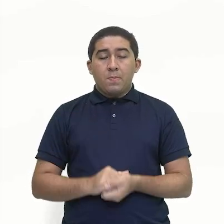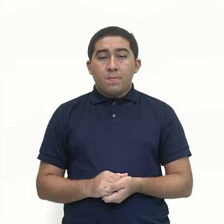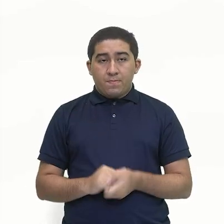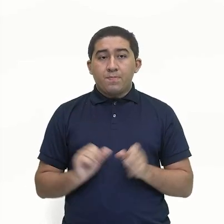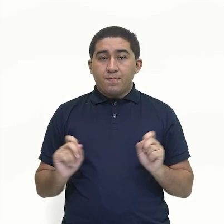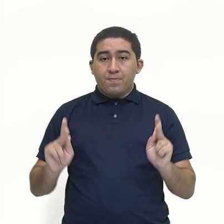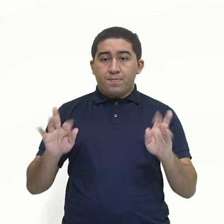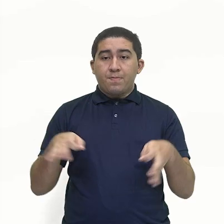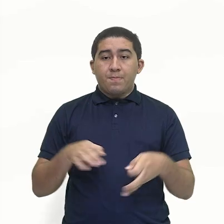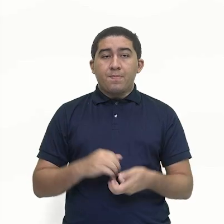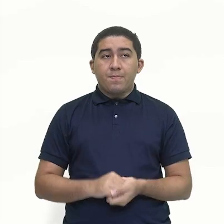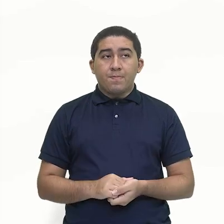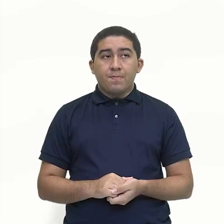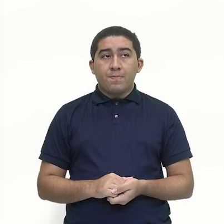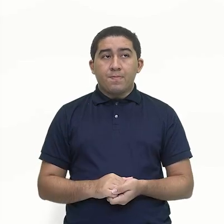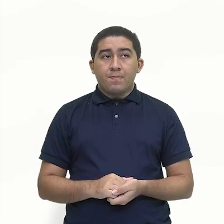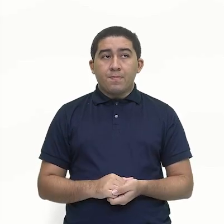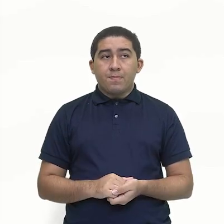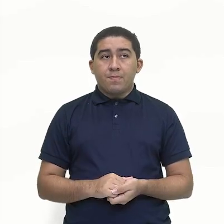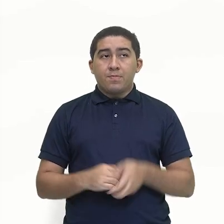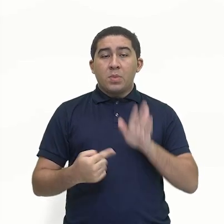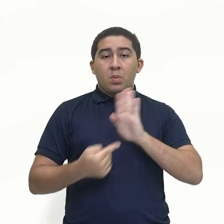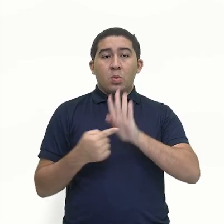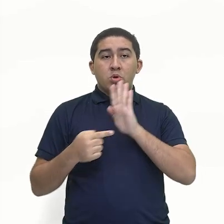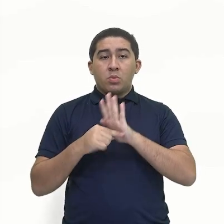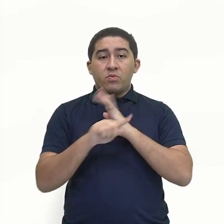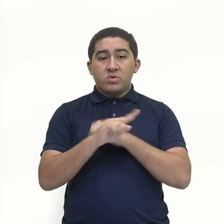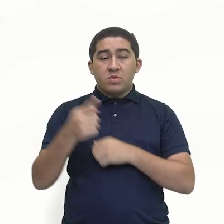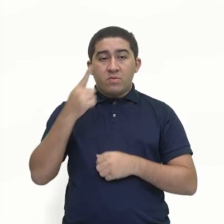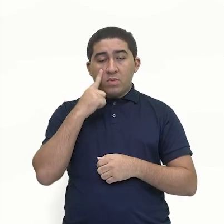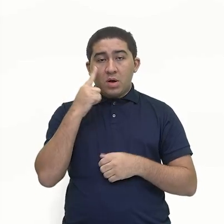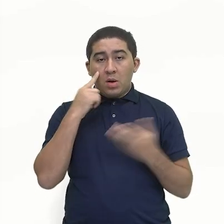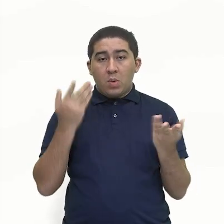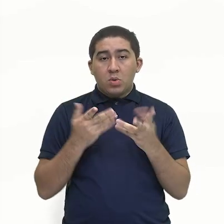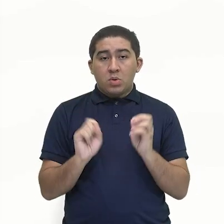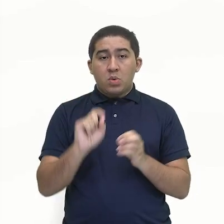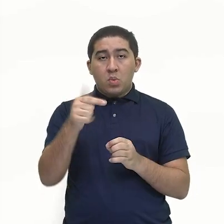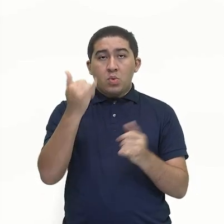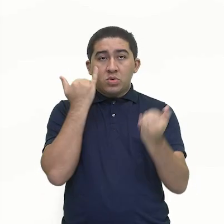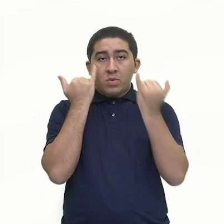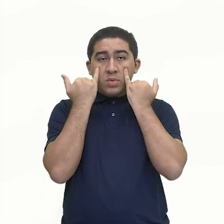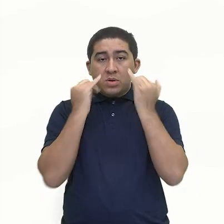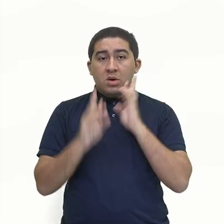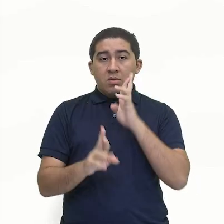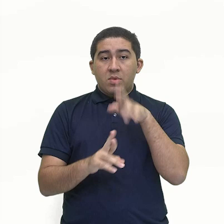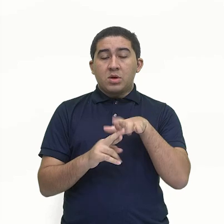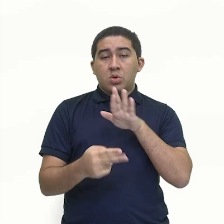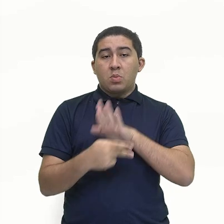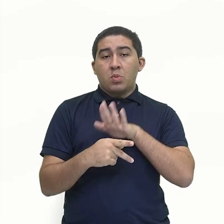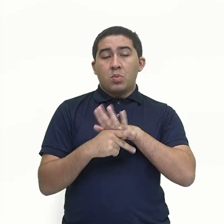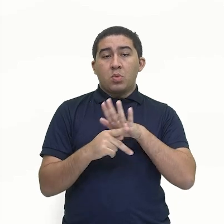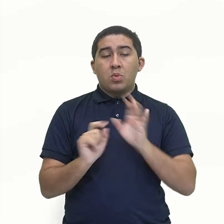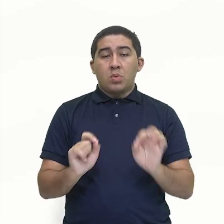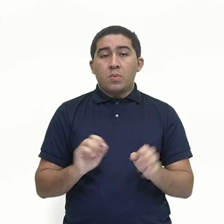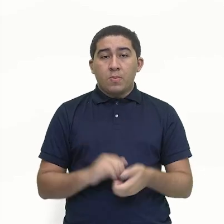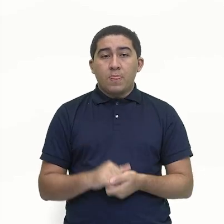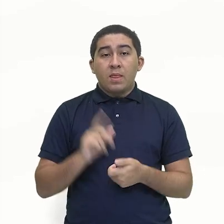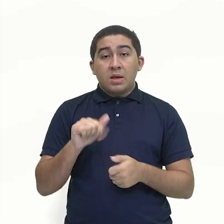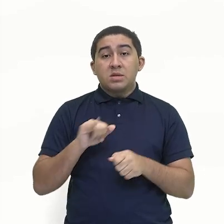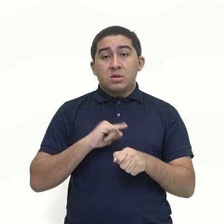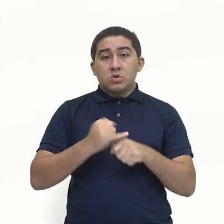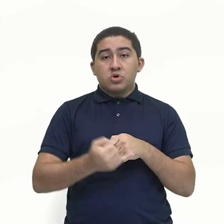tá bom? Vou mostrar para vocês agora mais uma informação relacionada a